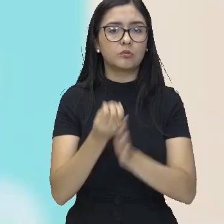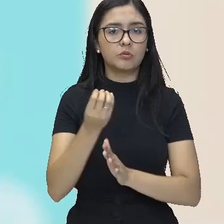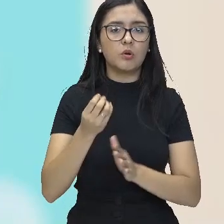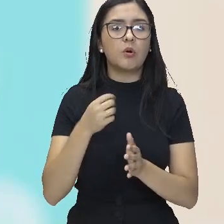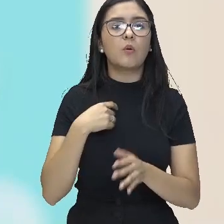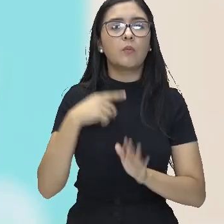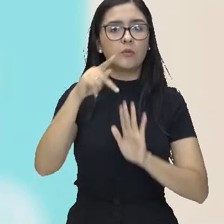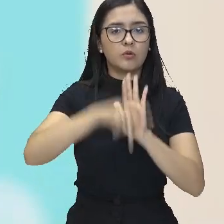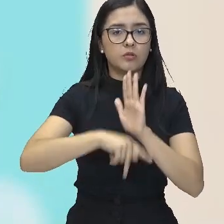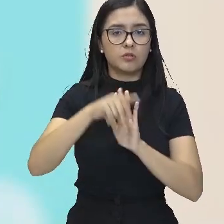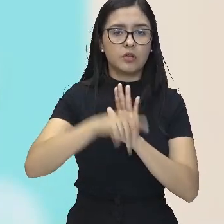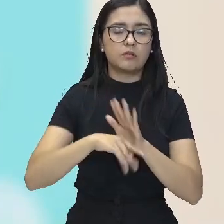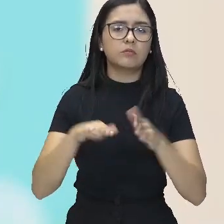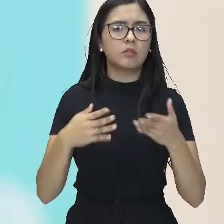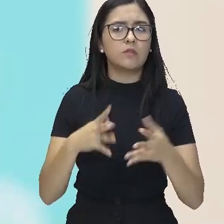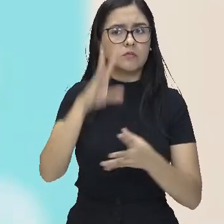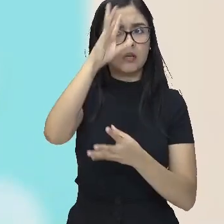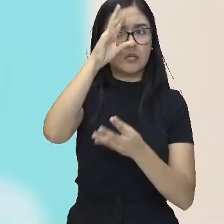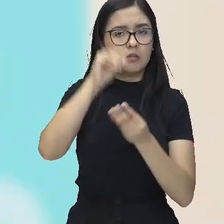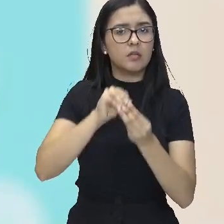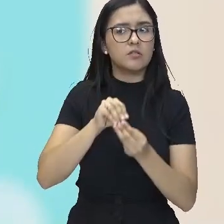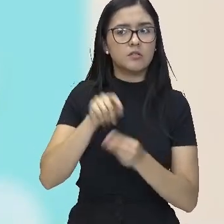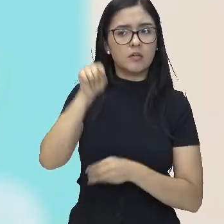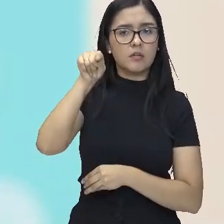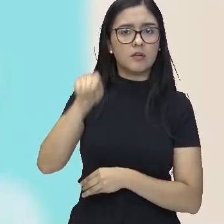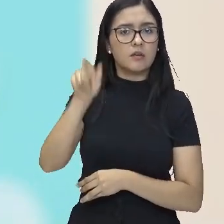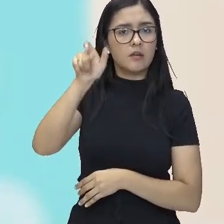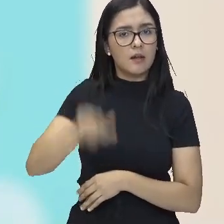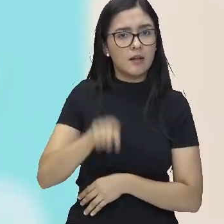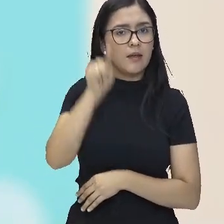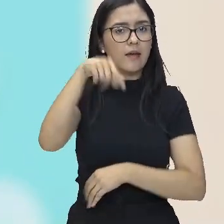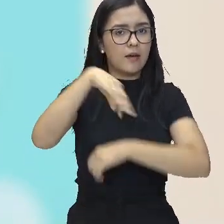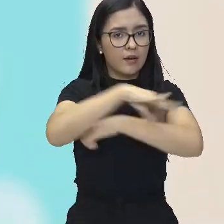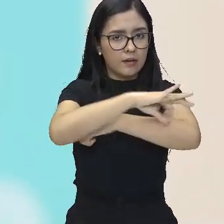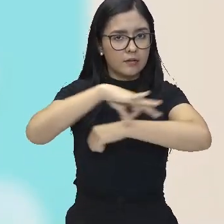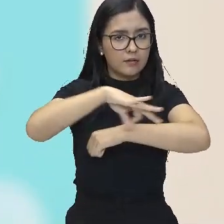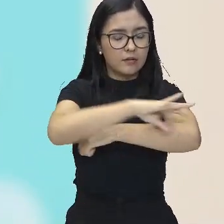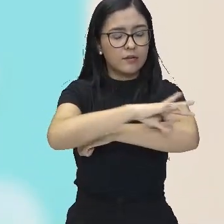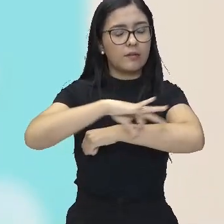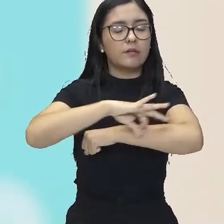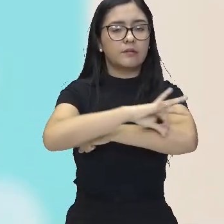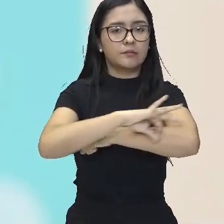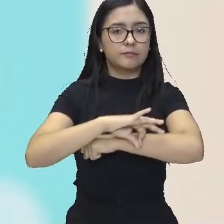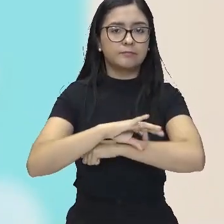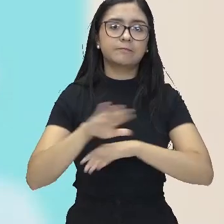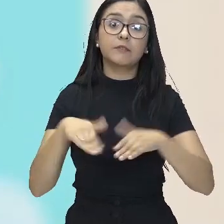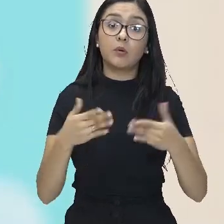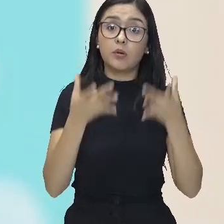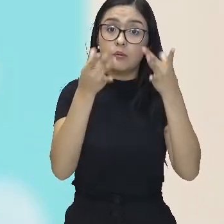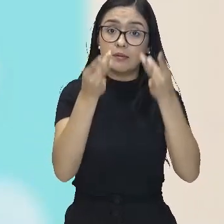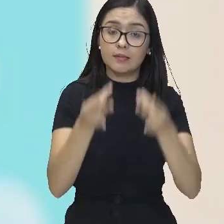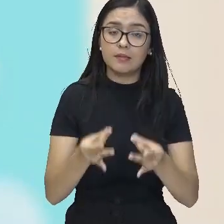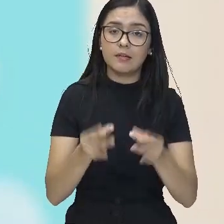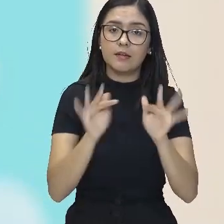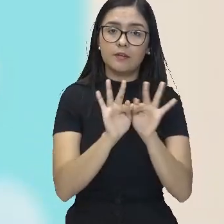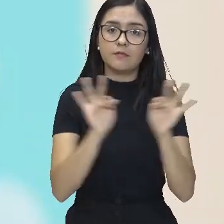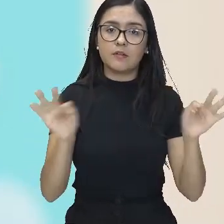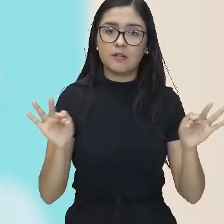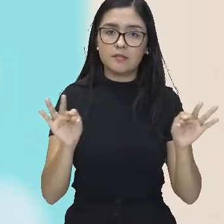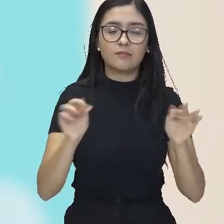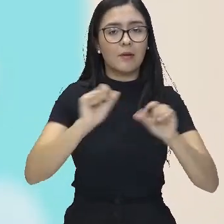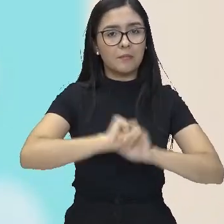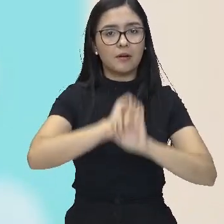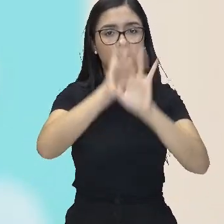projeto desse tipo de construção é um arquiteto. Mas ele quis dar mais um detalhe, que é arquiteto, e veja que